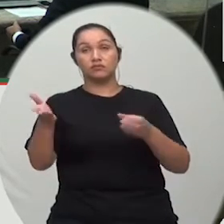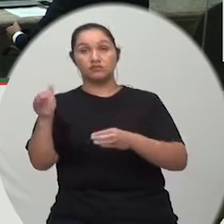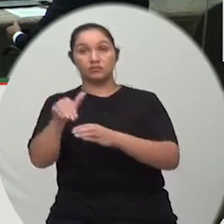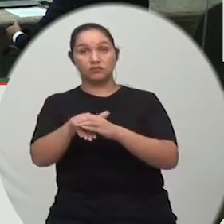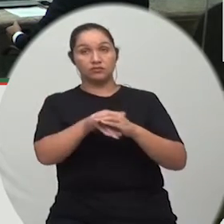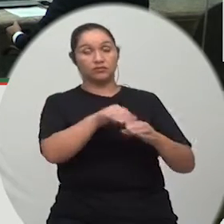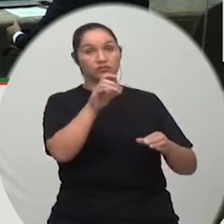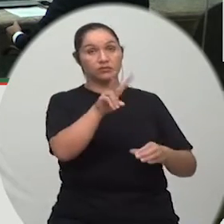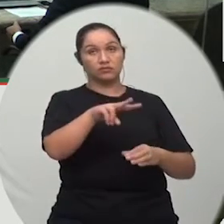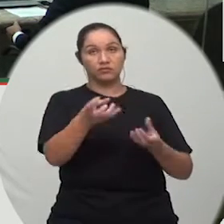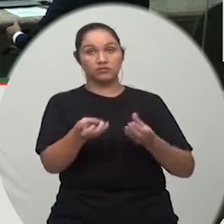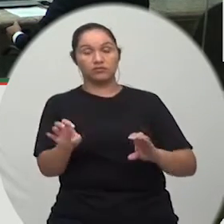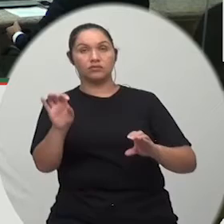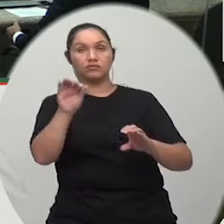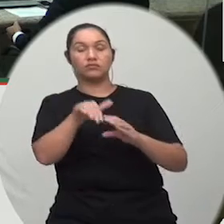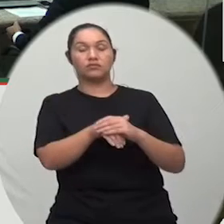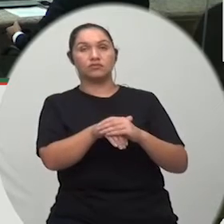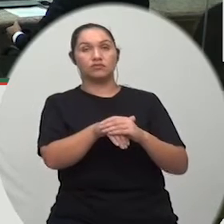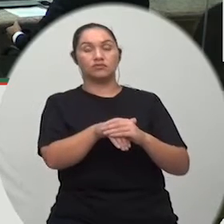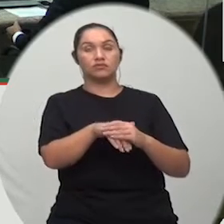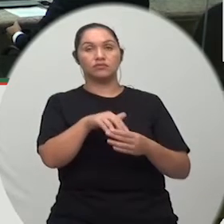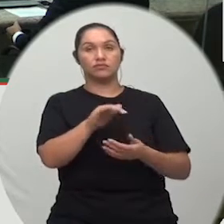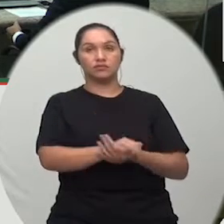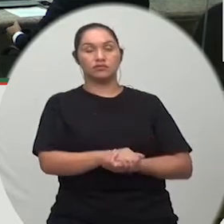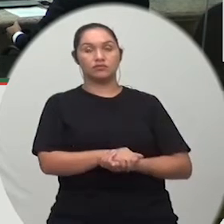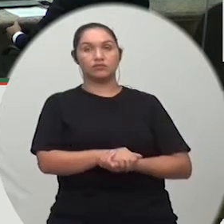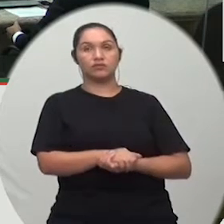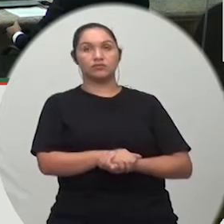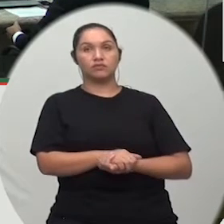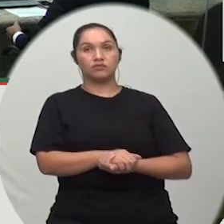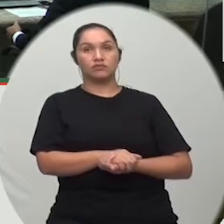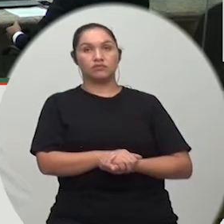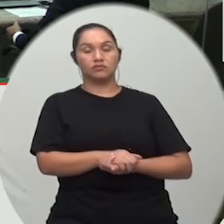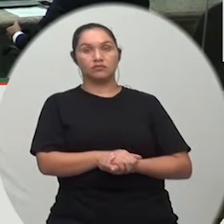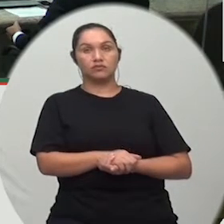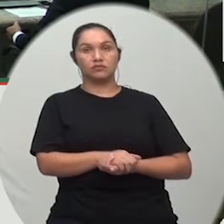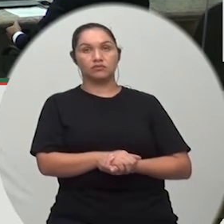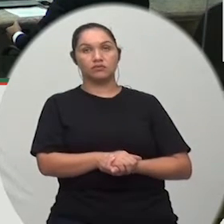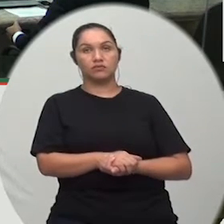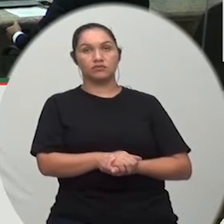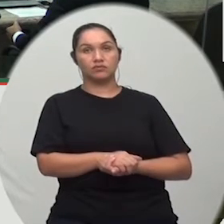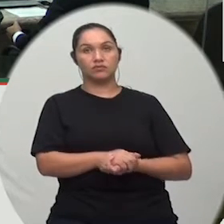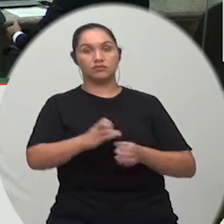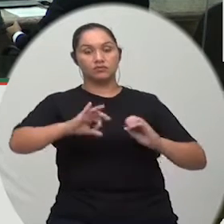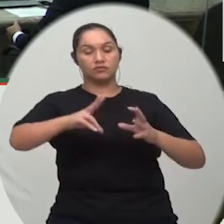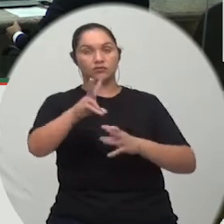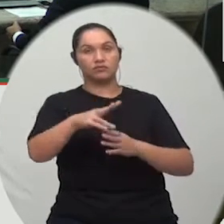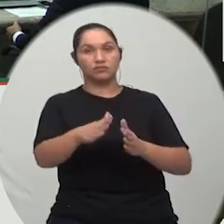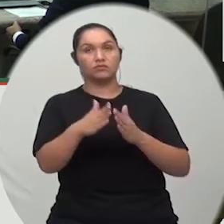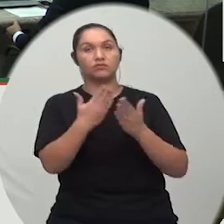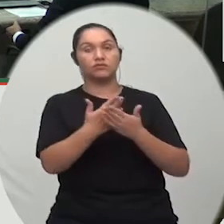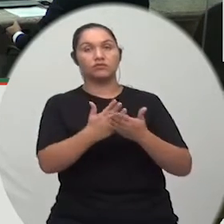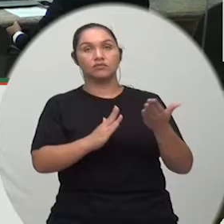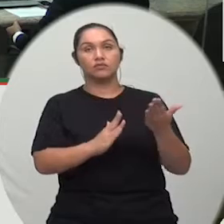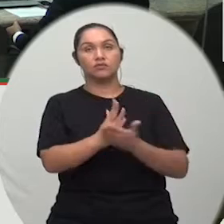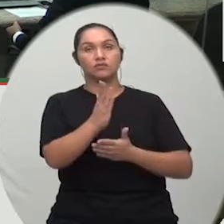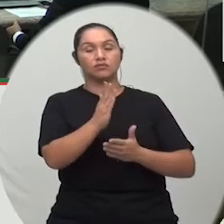Os favoráveis permaneçam como estão e os contrários se manifestem. Aprovado por unanimidade.